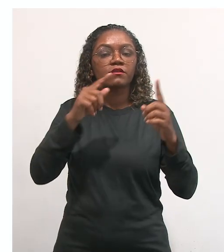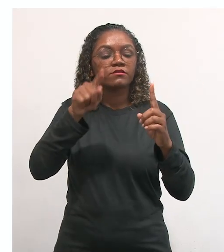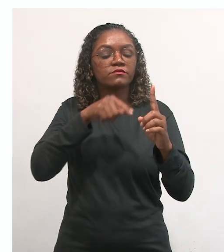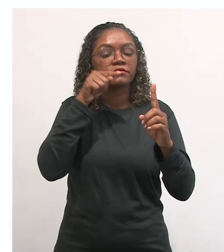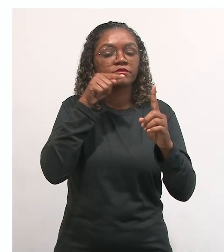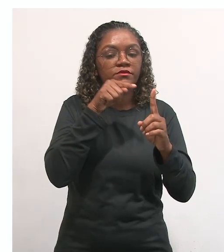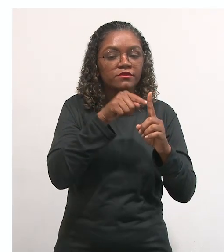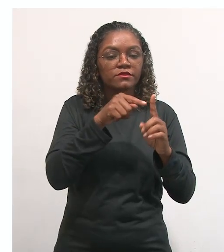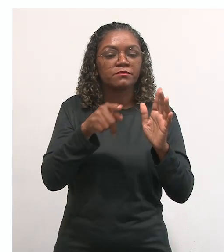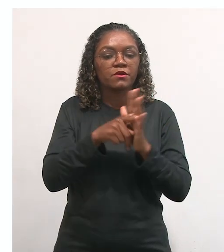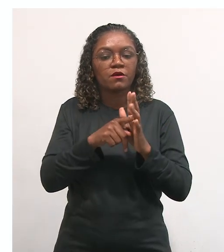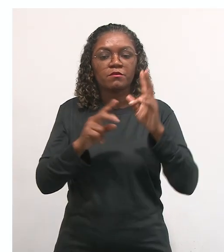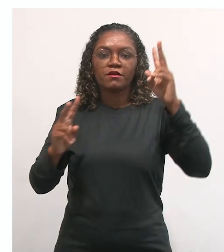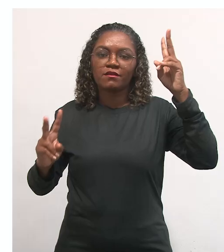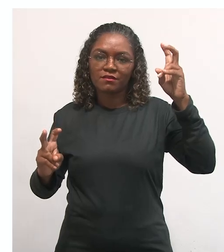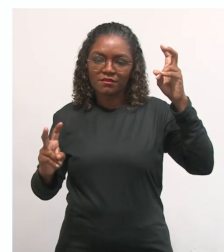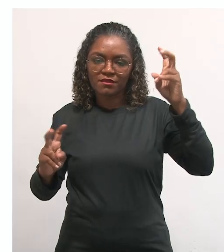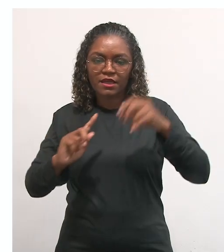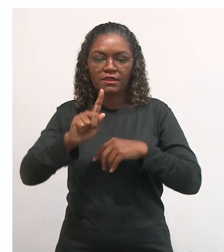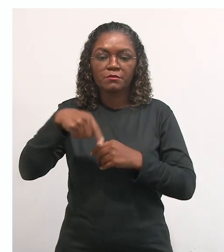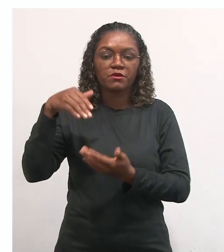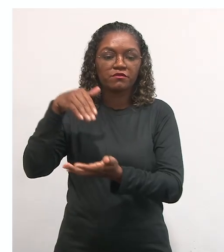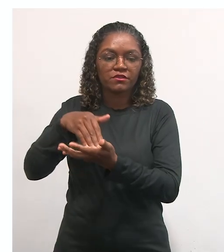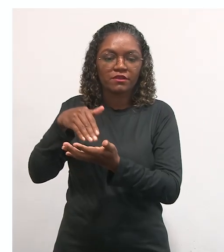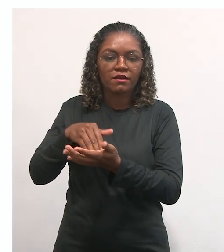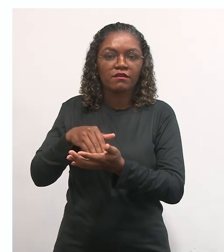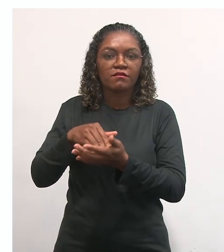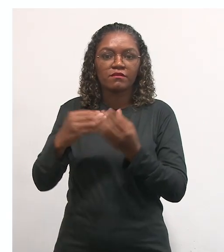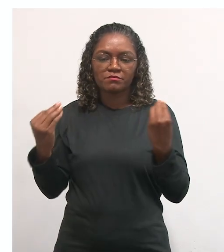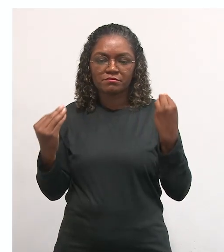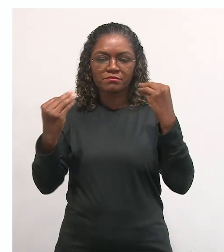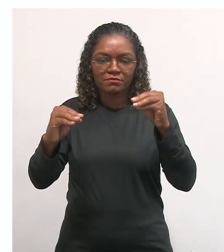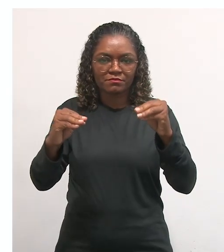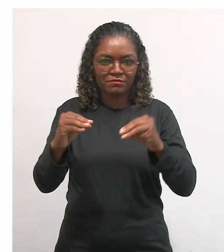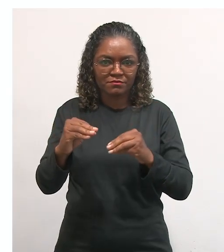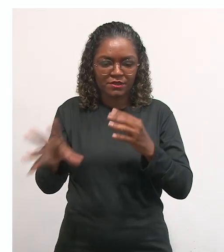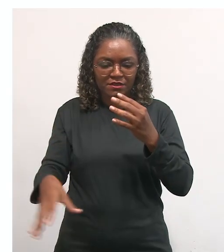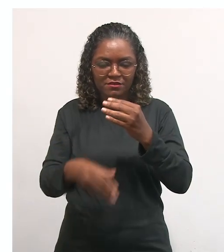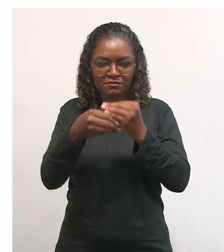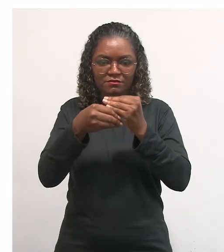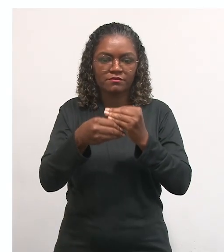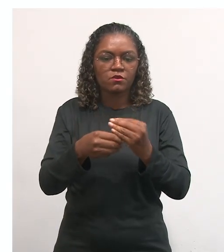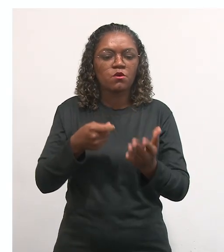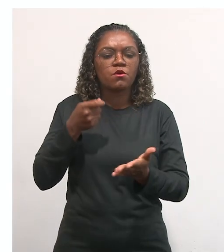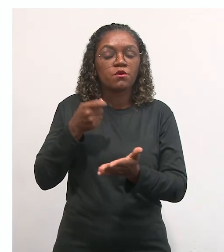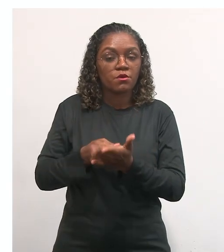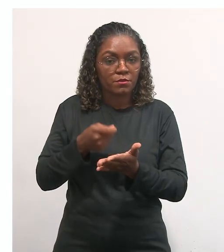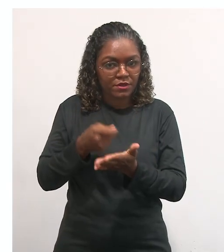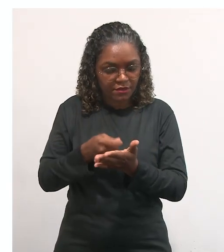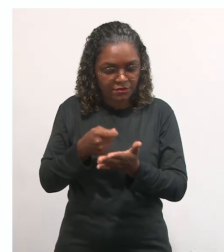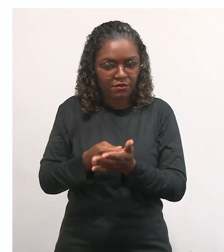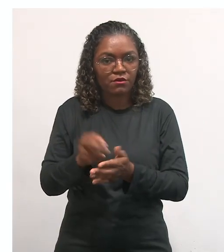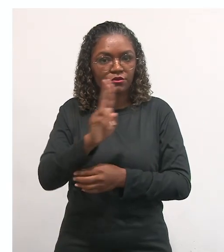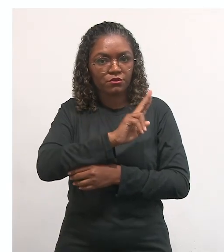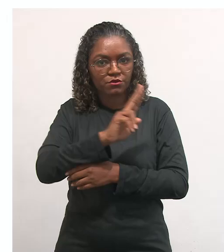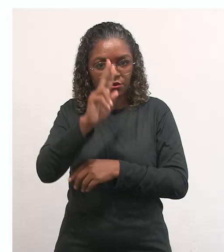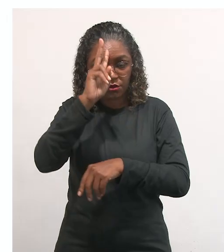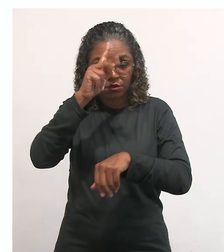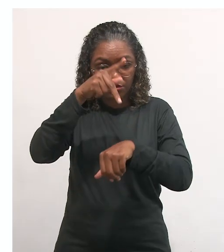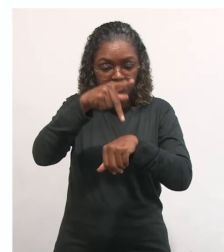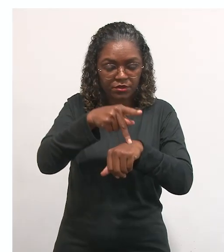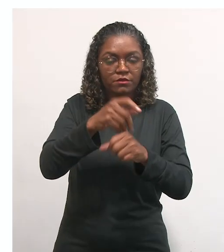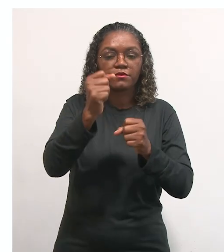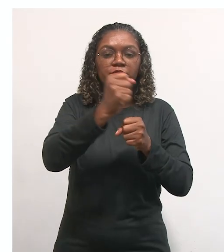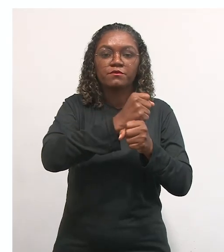é isso que o autor falou e mais isso aqui que a gente acrescentou tá obrigatório indicar o autor